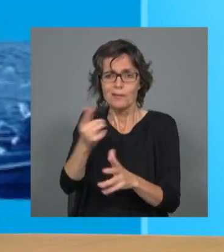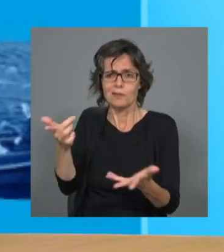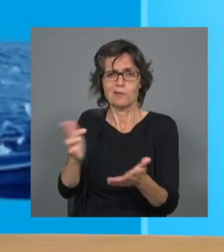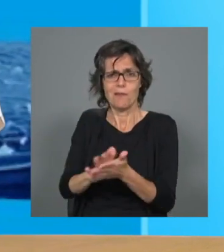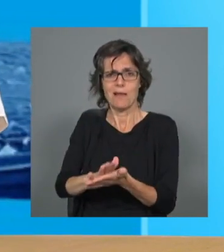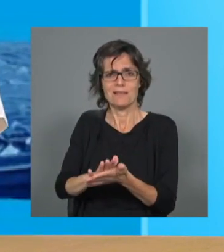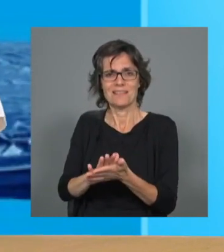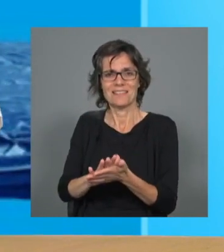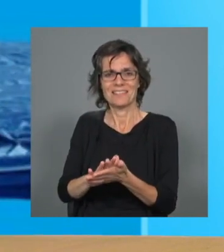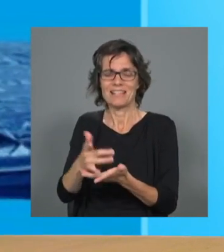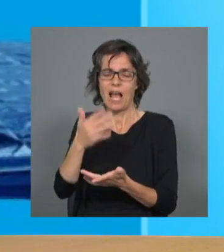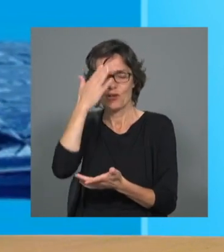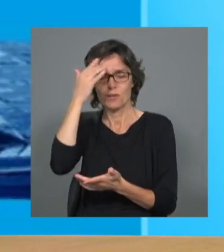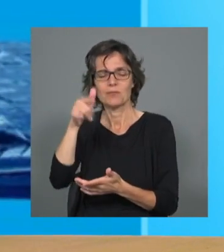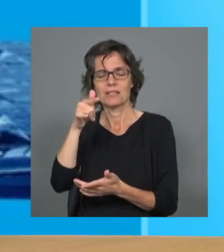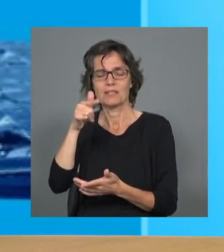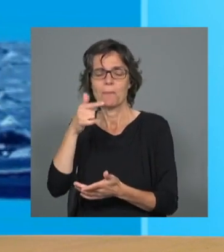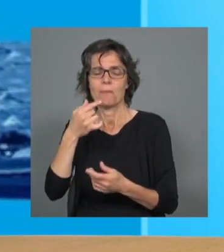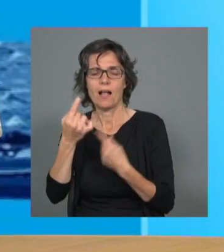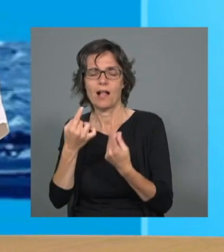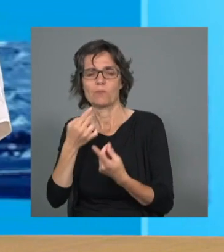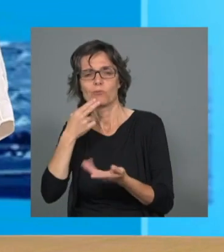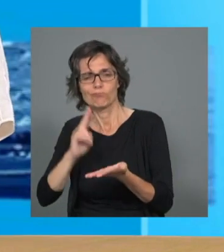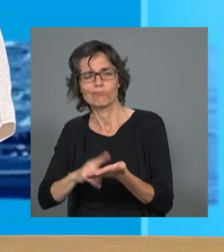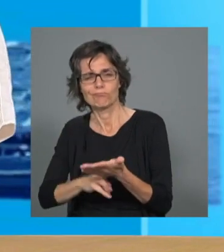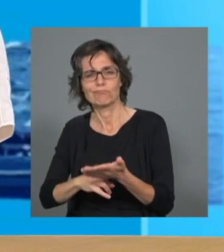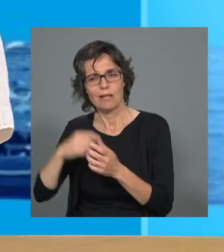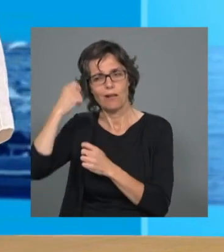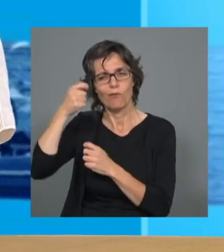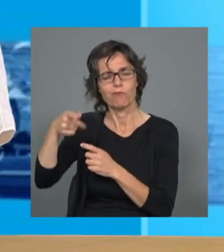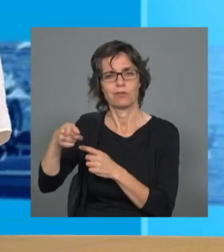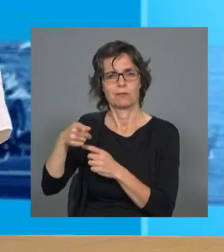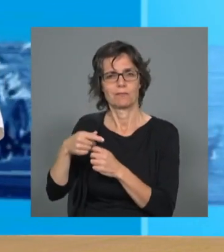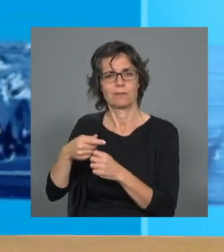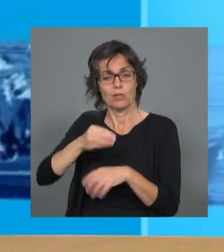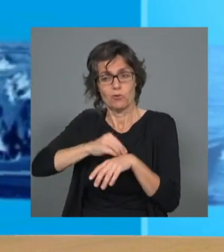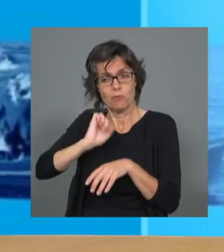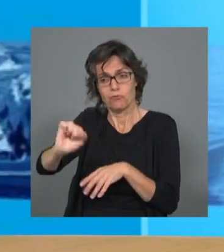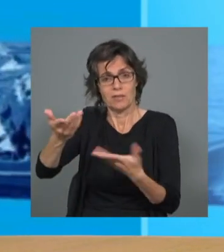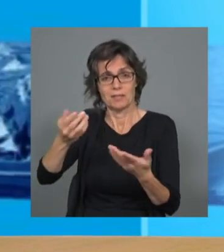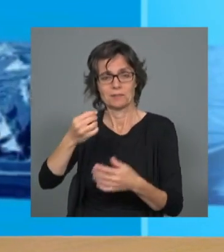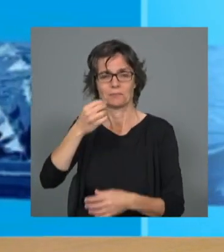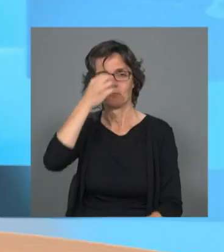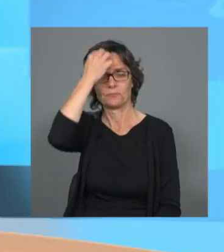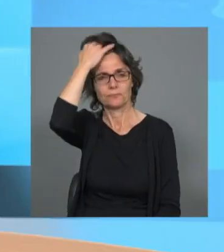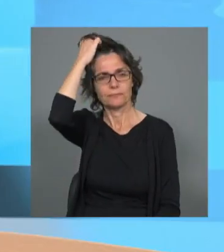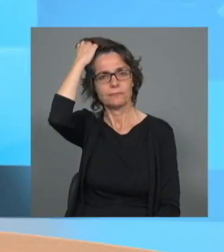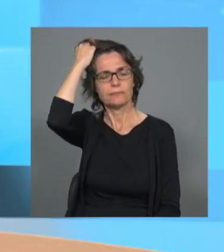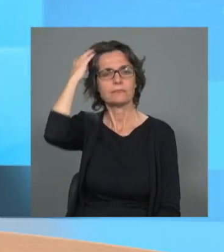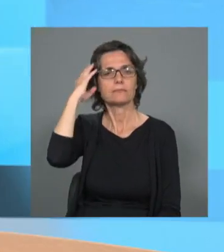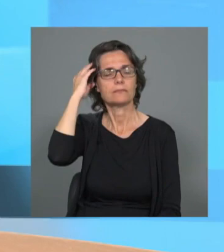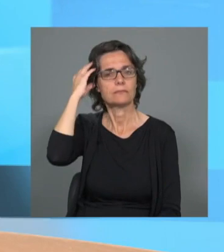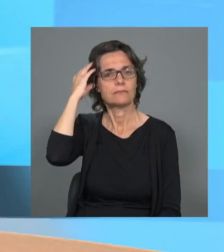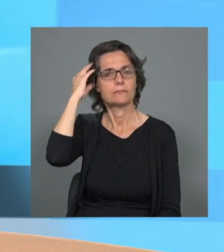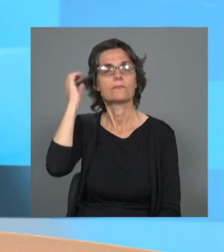nós achamos que ficou assim uma coisa muito verdadeira e muito impactante, porque de facto é isto que acontece. Contaram com o auxílio